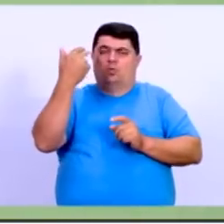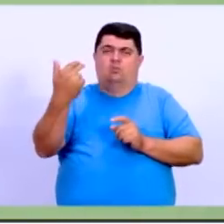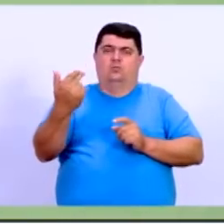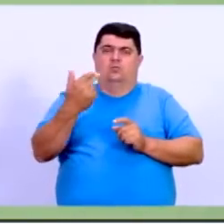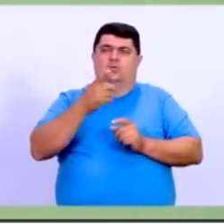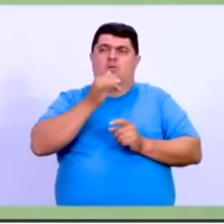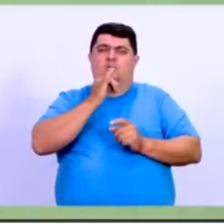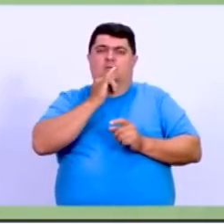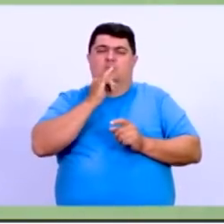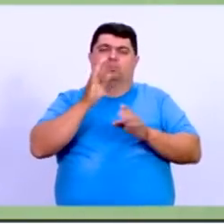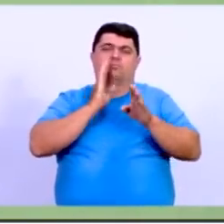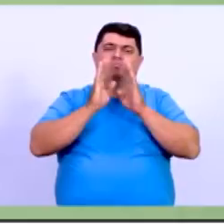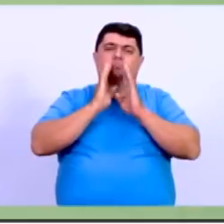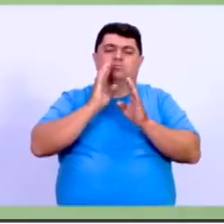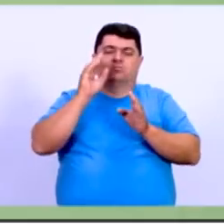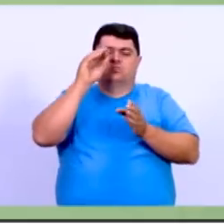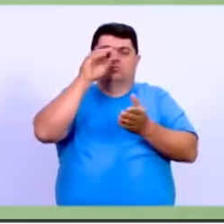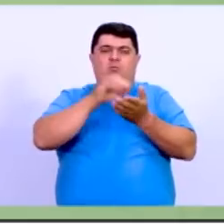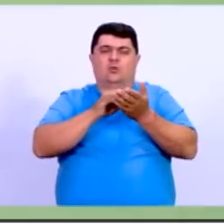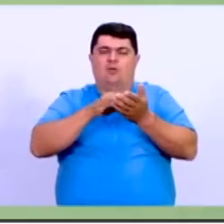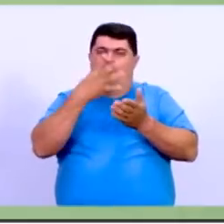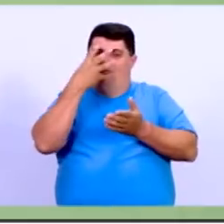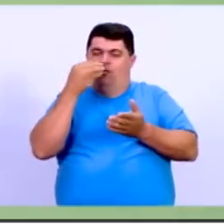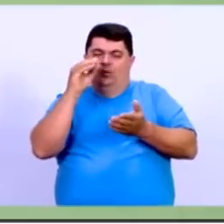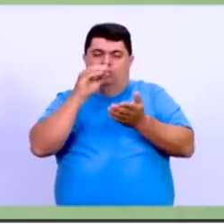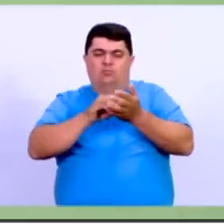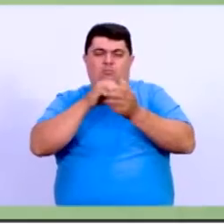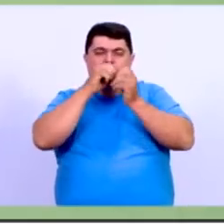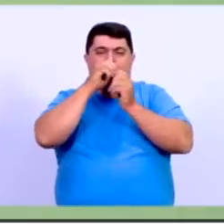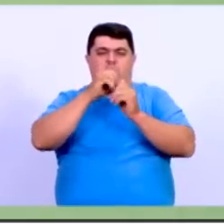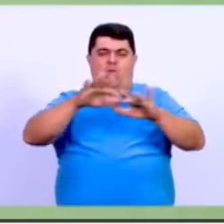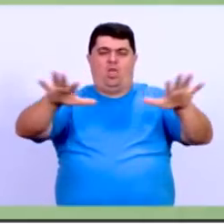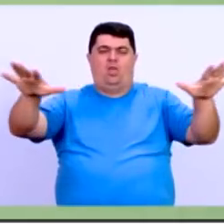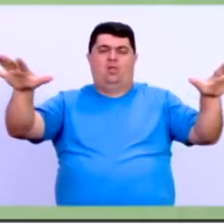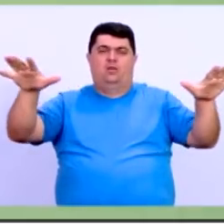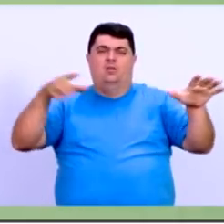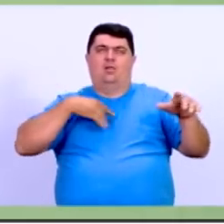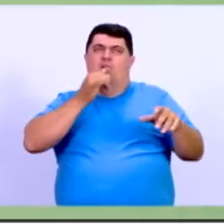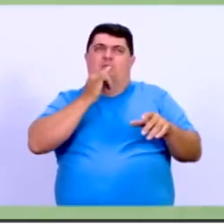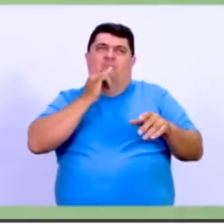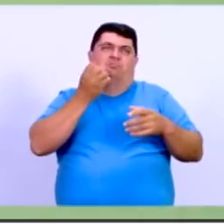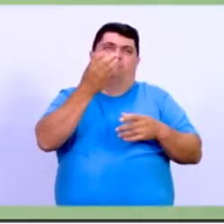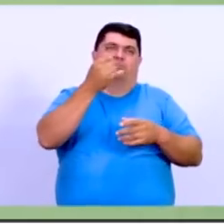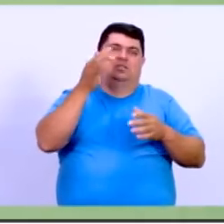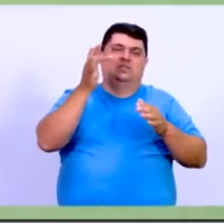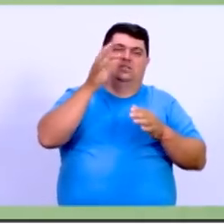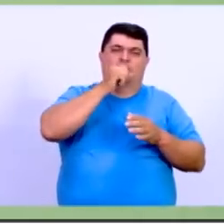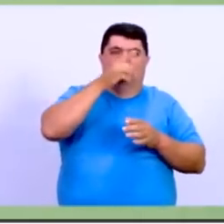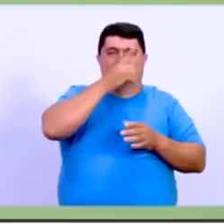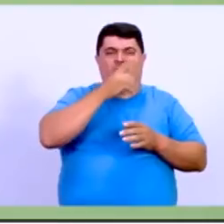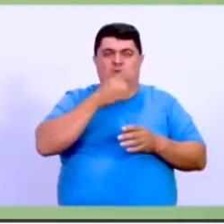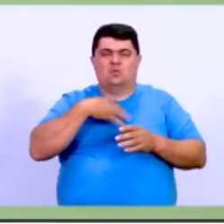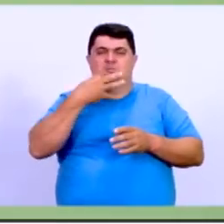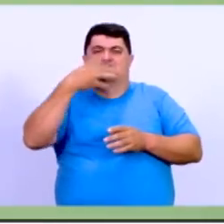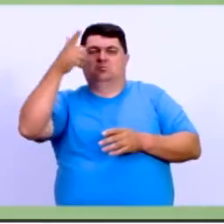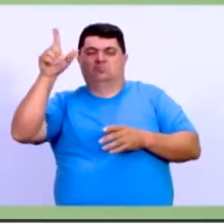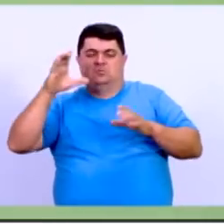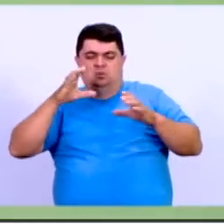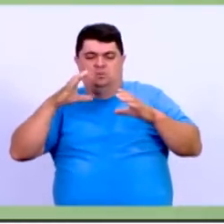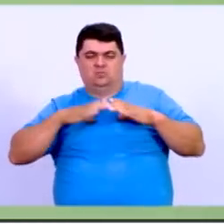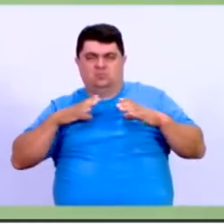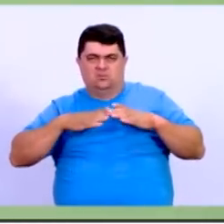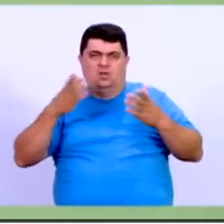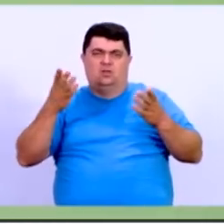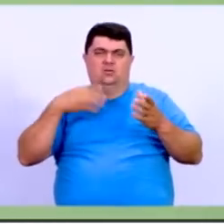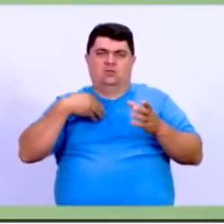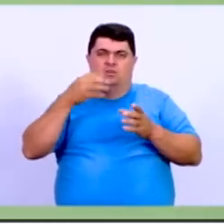lá numa rede social para poder compartilhar uma foto. Ah, viajei final de semana, fui conhecer outras cidades, tá aí, ó. Aí você posta uma foto, você está